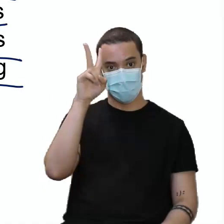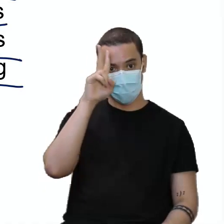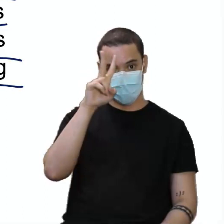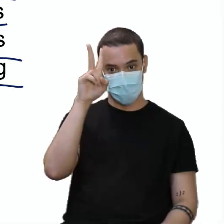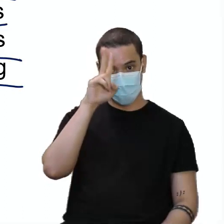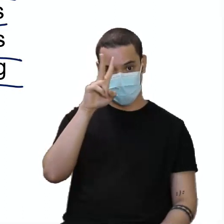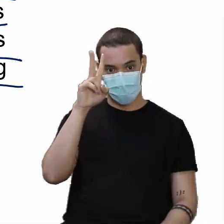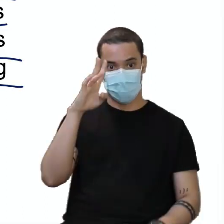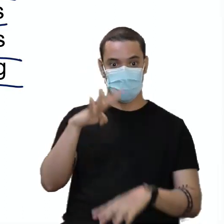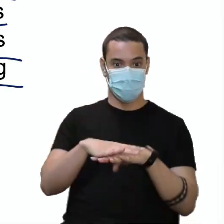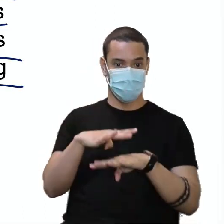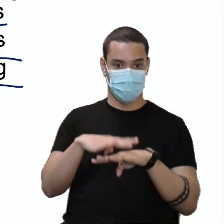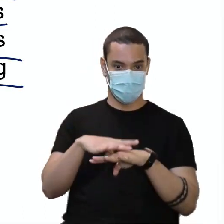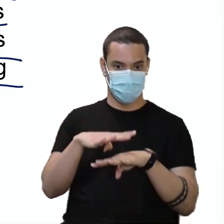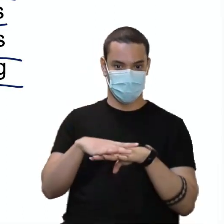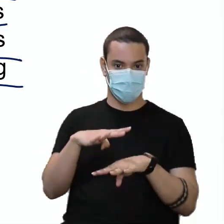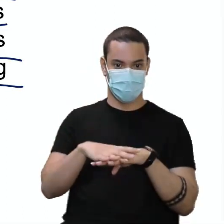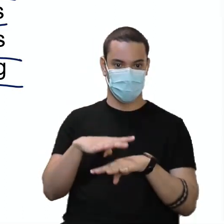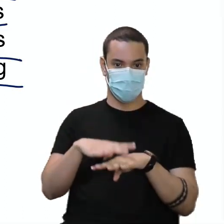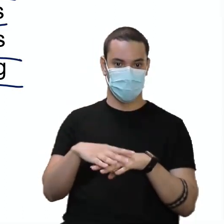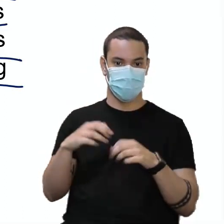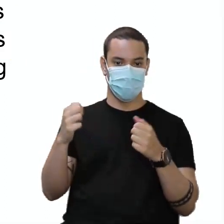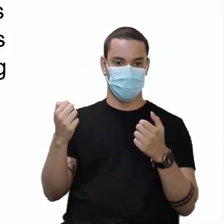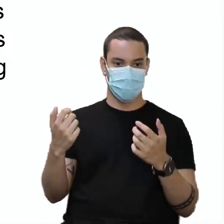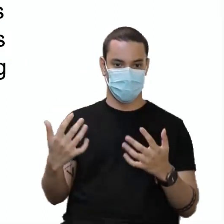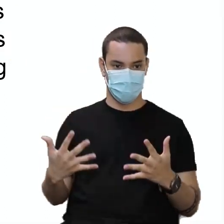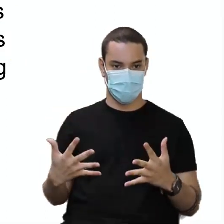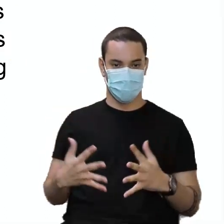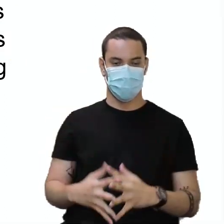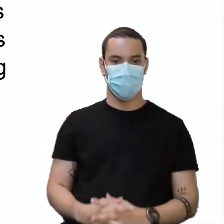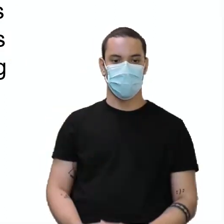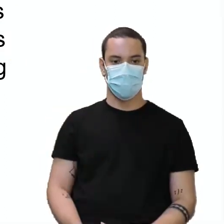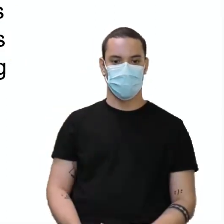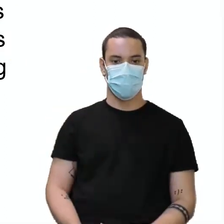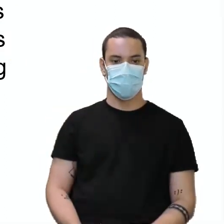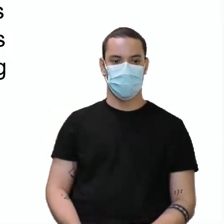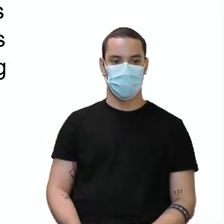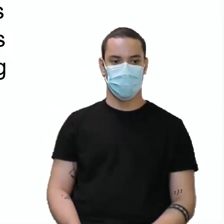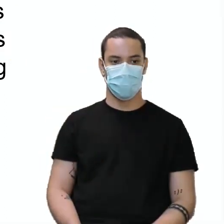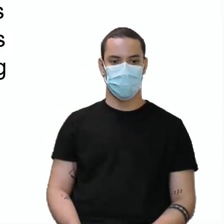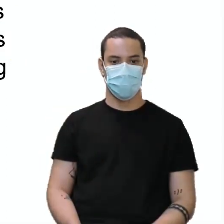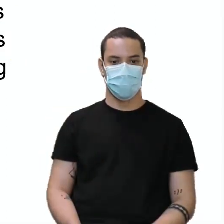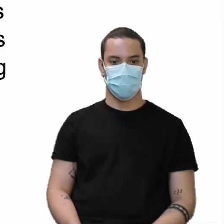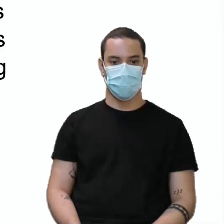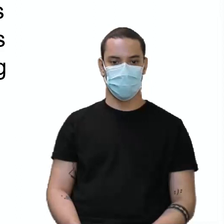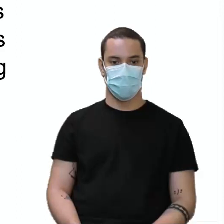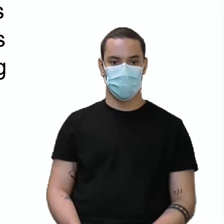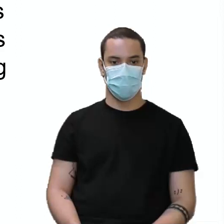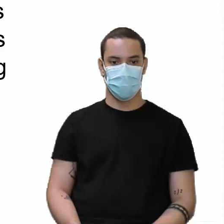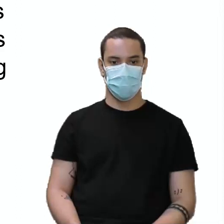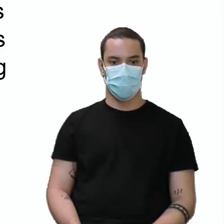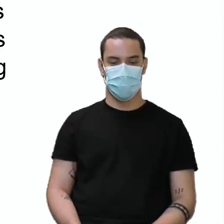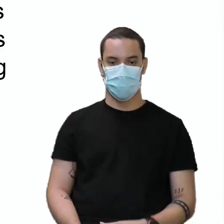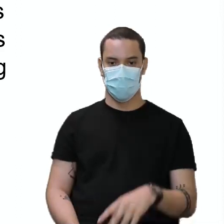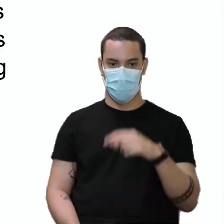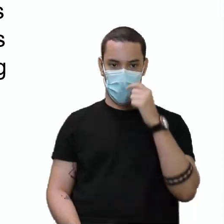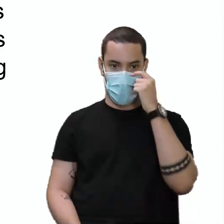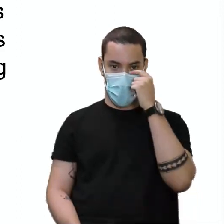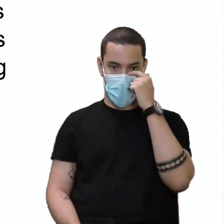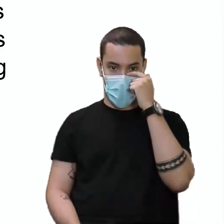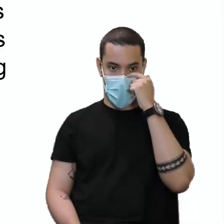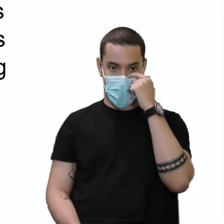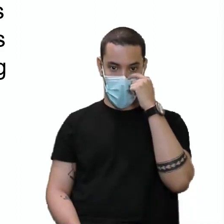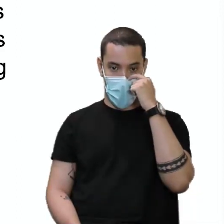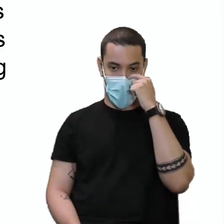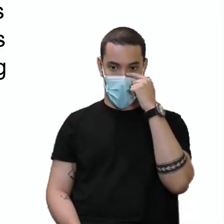falei matemática lá no texto, né? Então, volta lá no texto. Aí eu falei matemática bem aqui. Math teacher, professora de